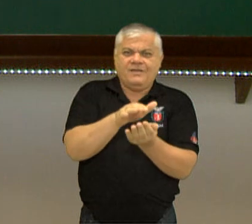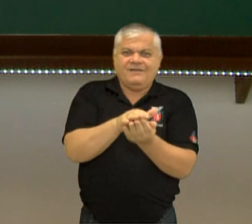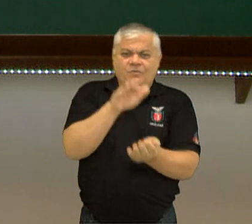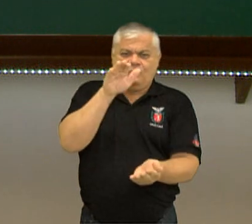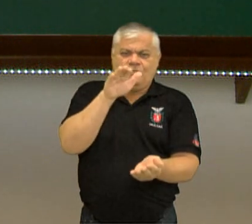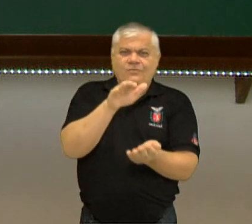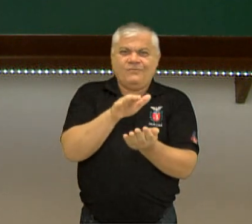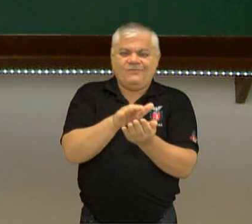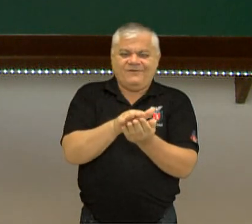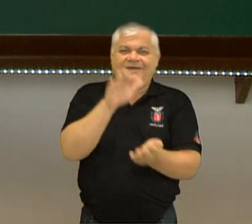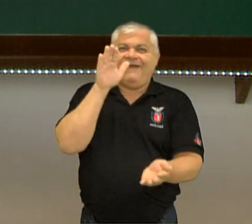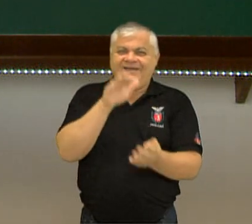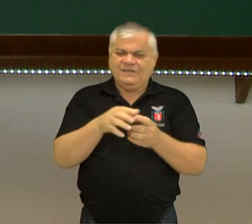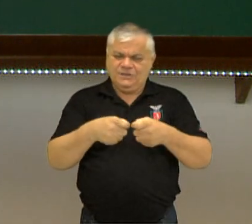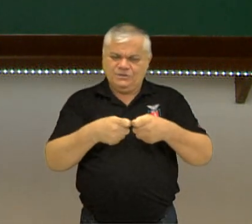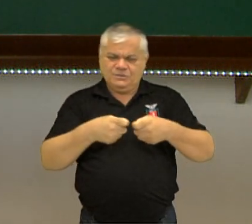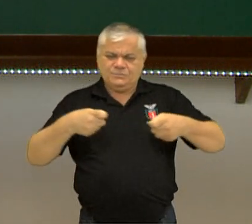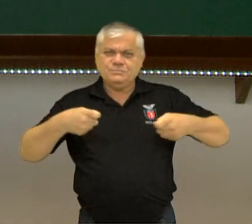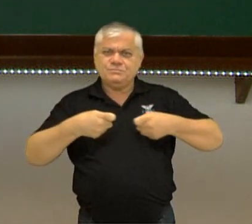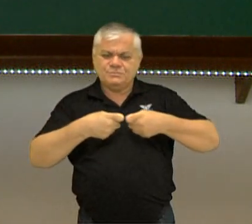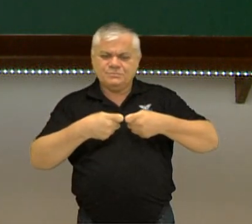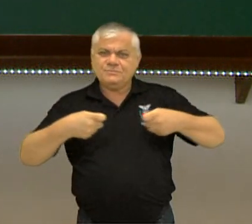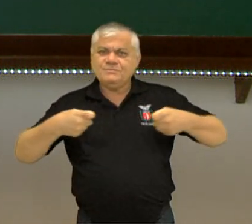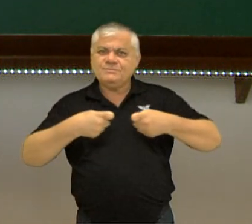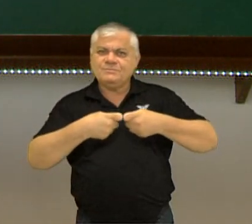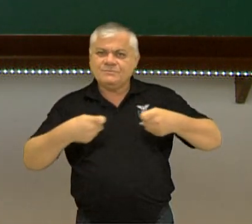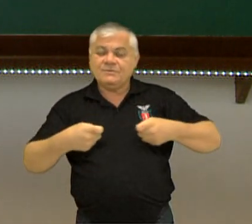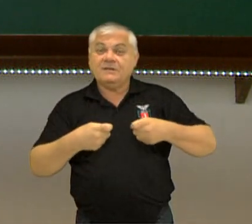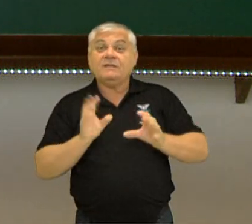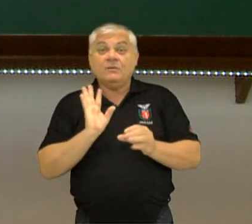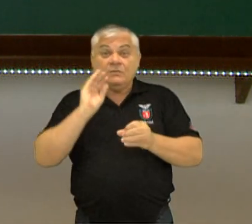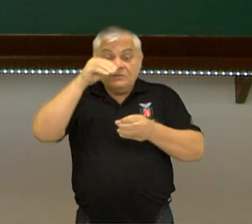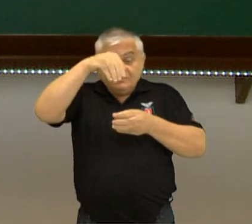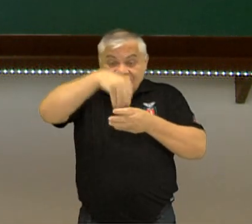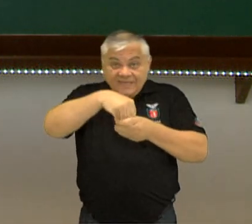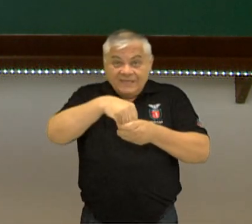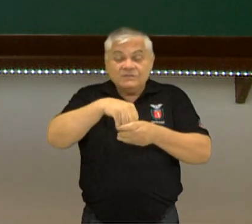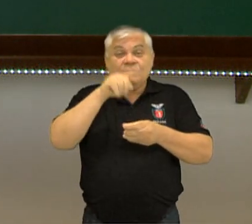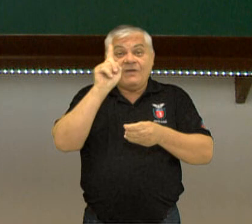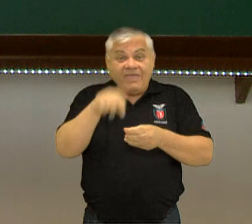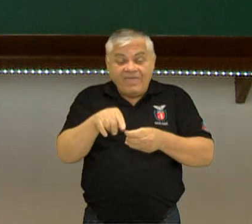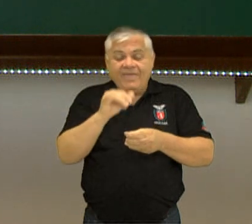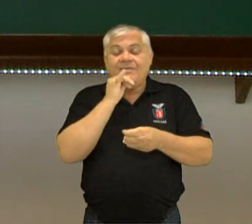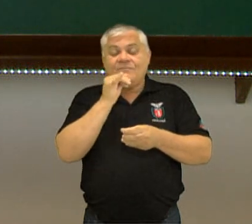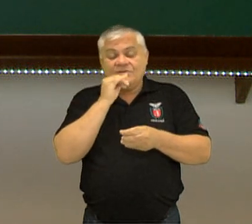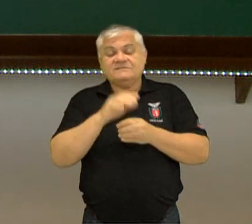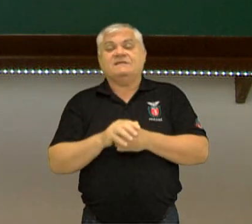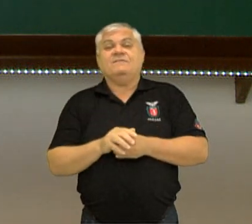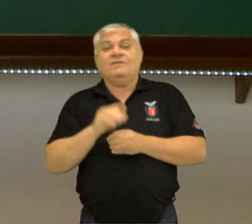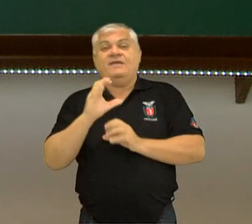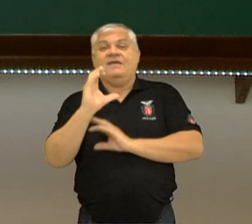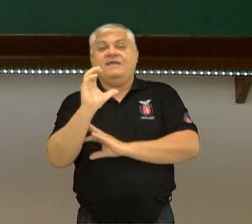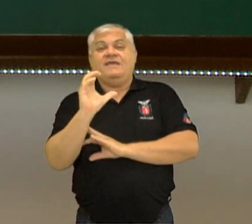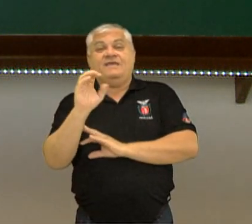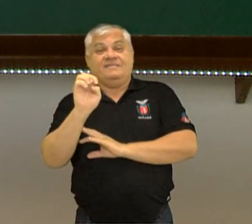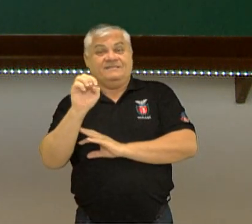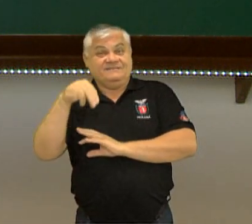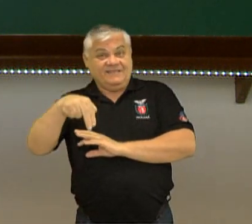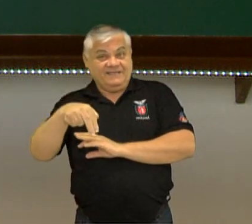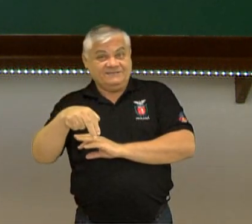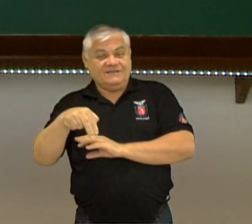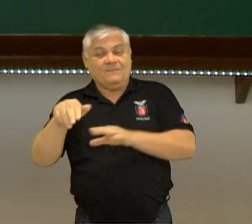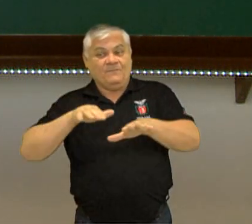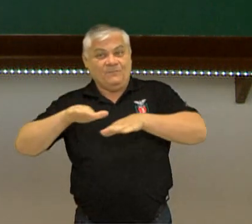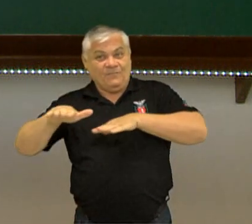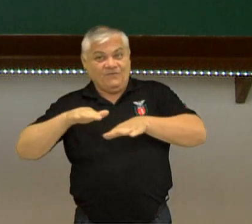elástica. Então, a energia interna, ela é a soma da energia cinética, que é a energia do